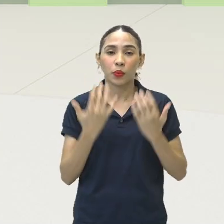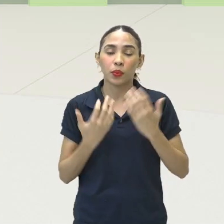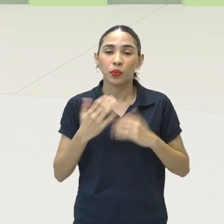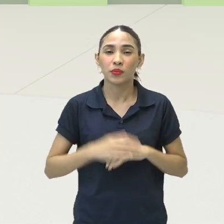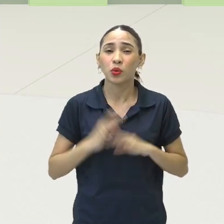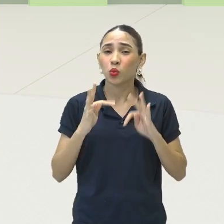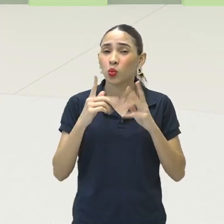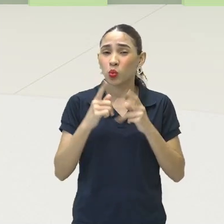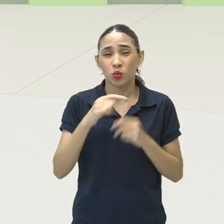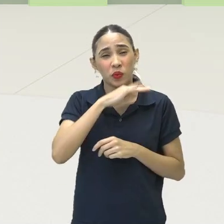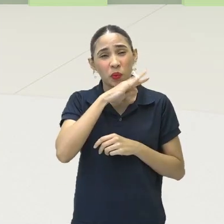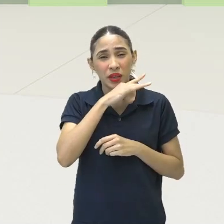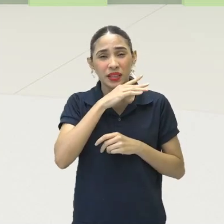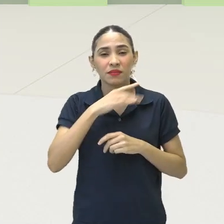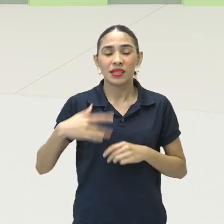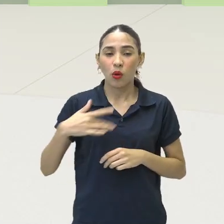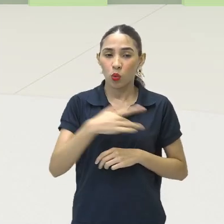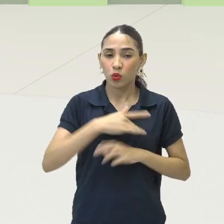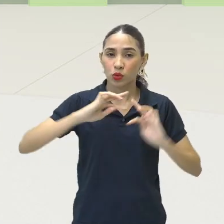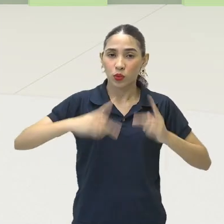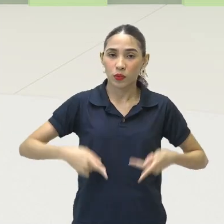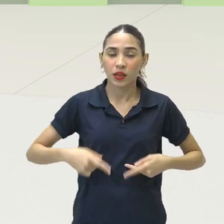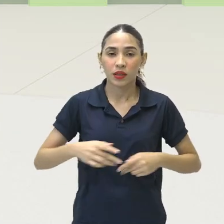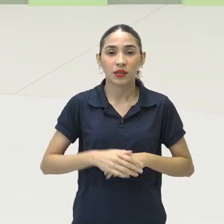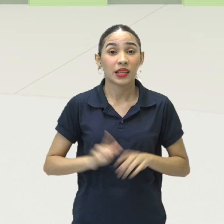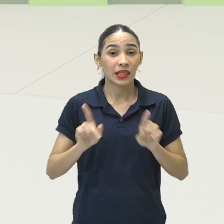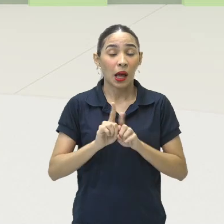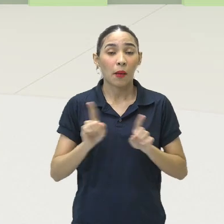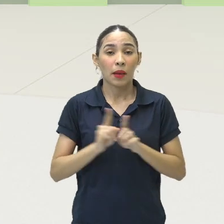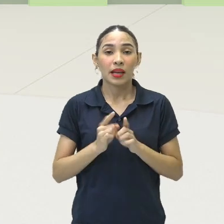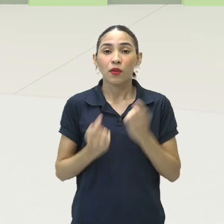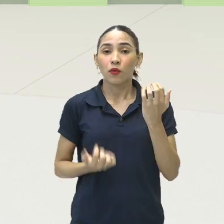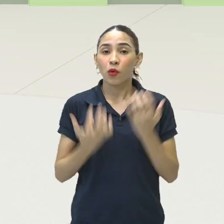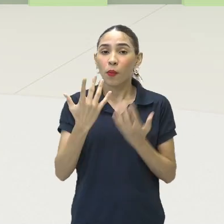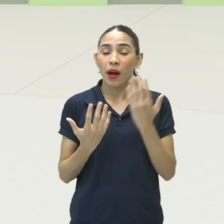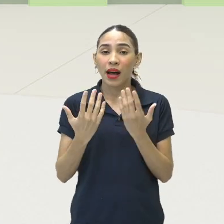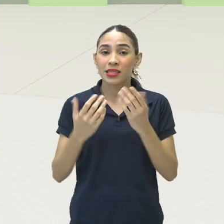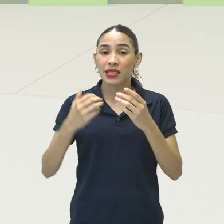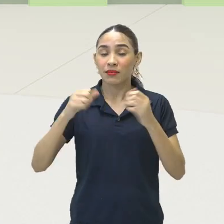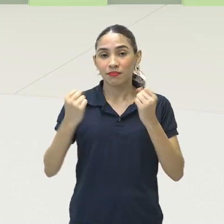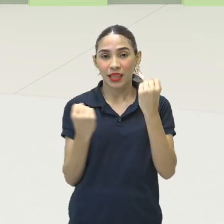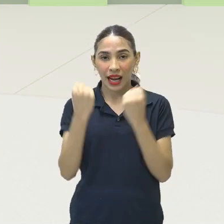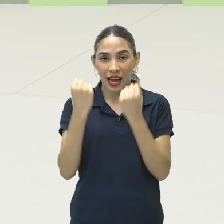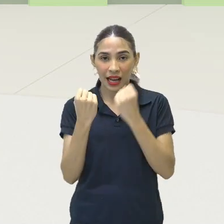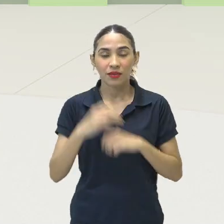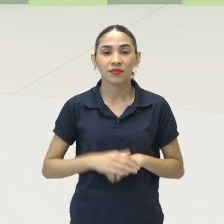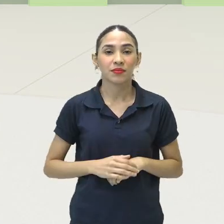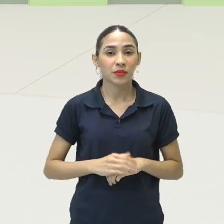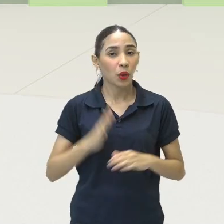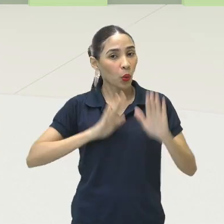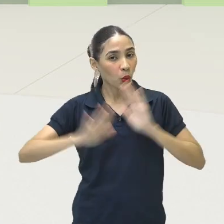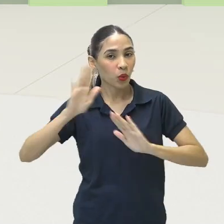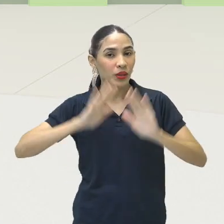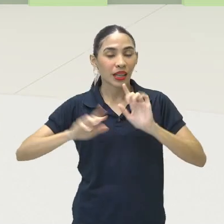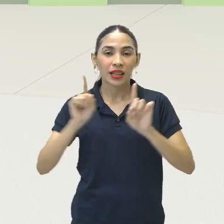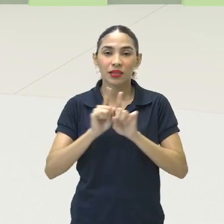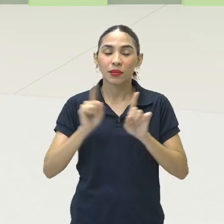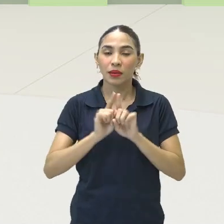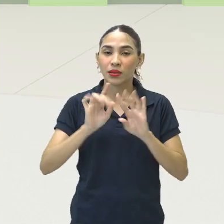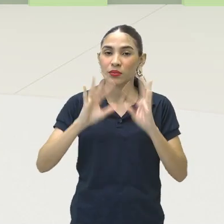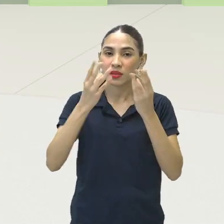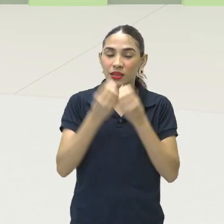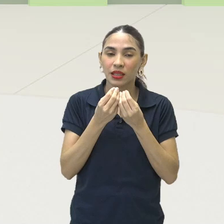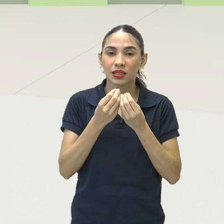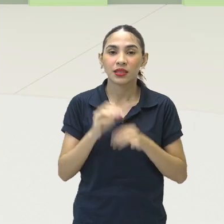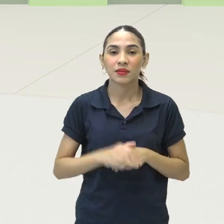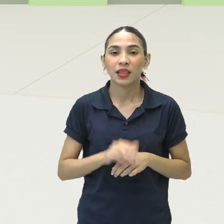né, tudo isso faz mal. Quando sai do escapamento do carro, tudo isso faz mal, tá? Muito cuidado aí com esses